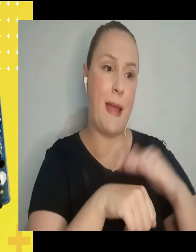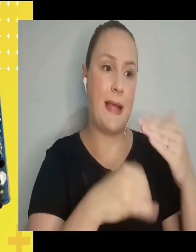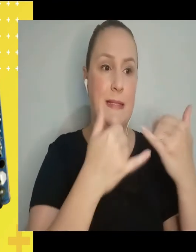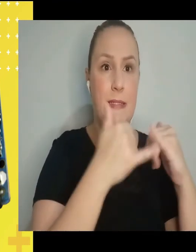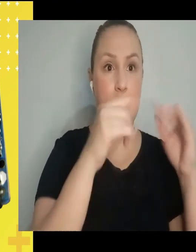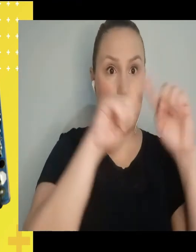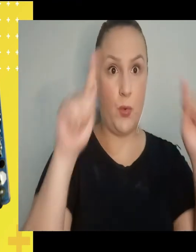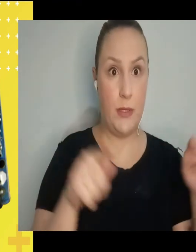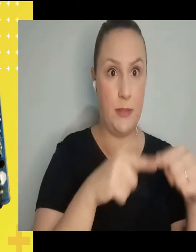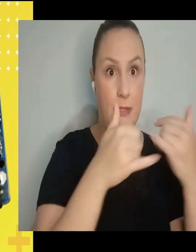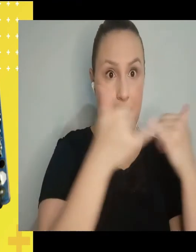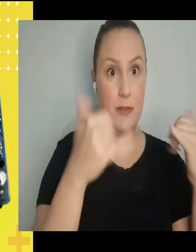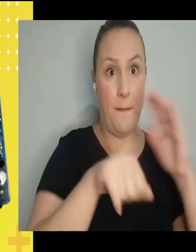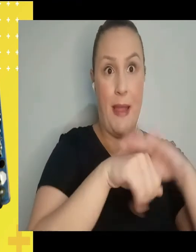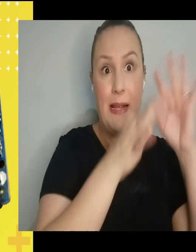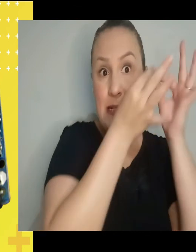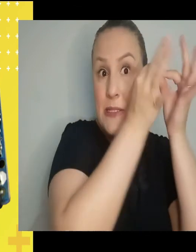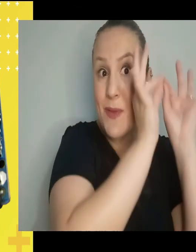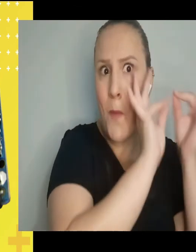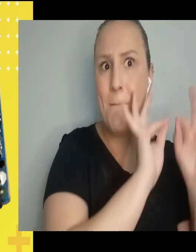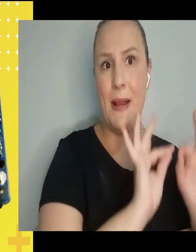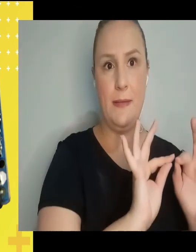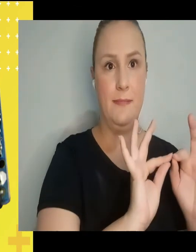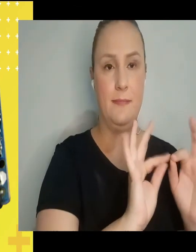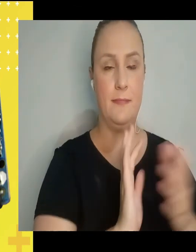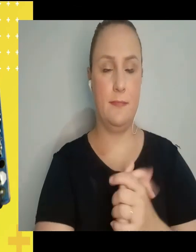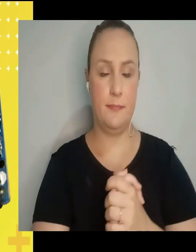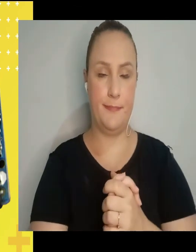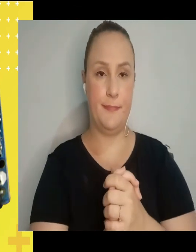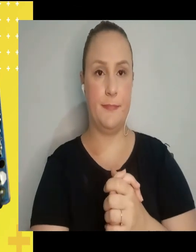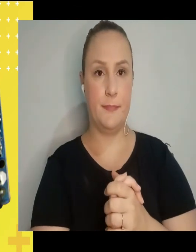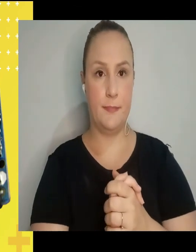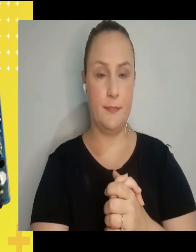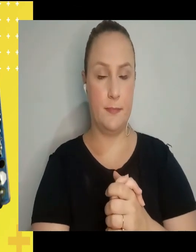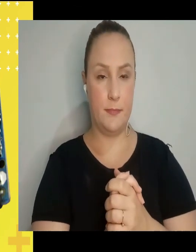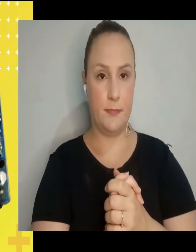possa montar, então, circuitos elétricos mais complexos.